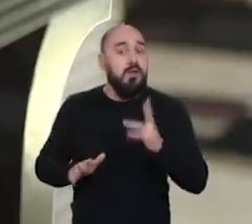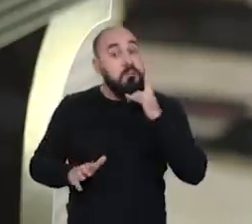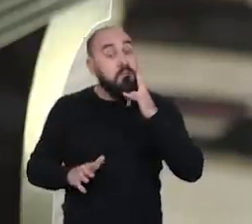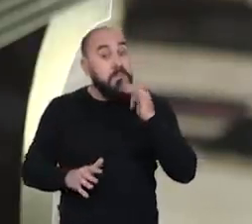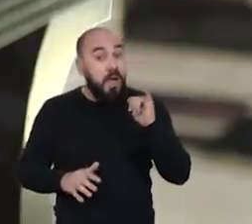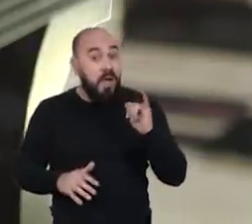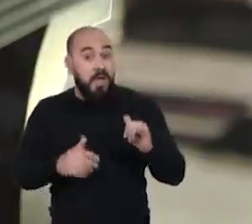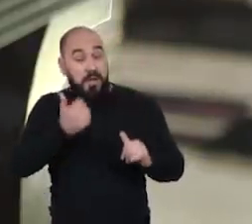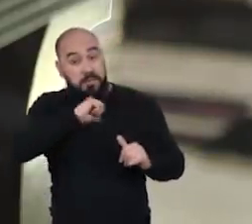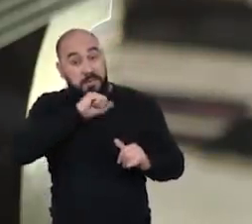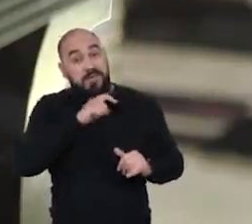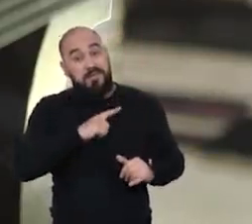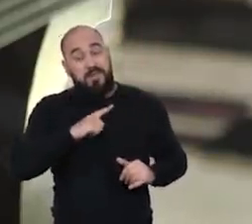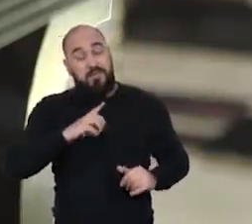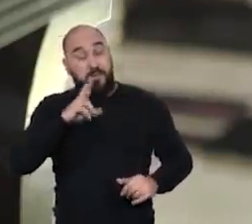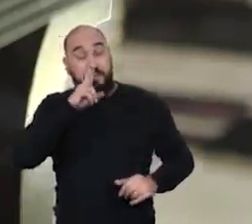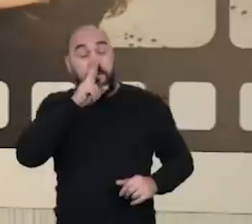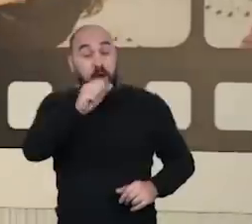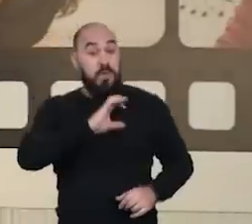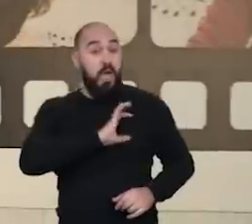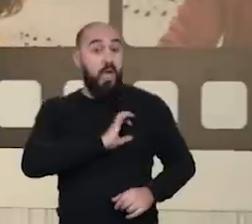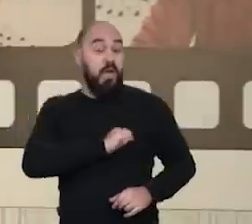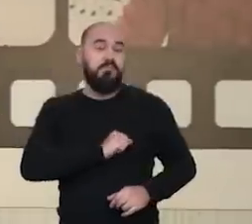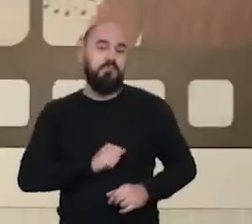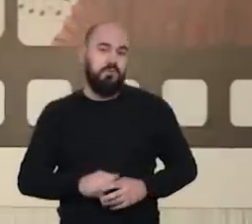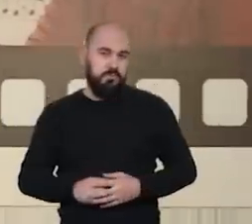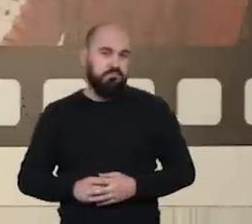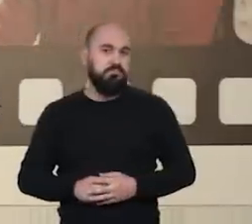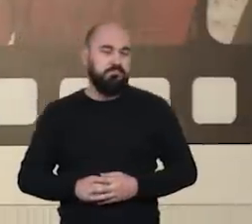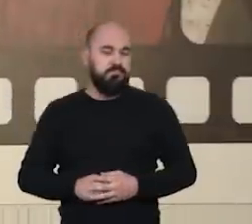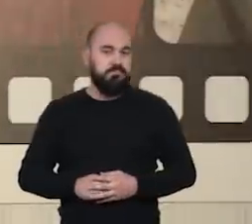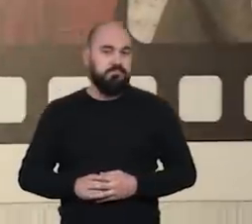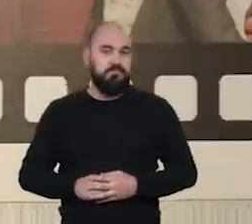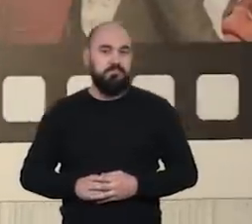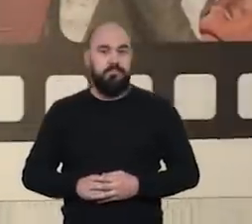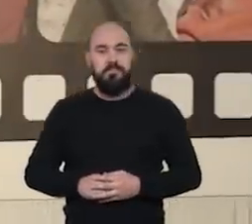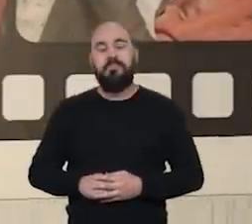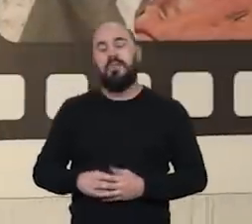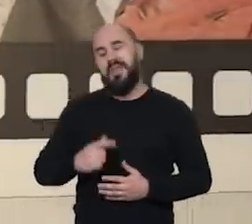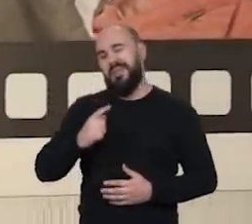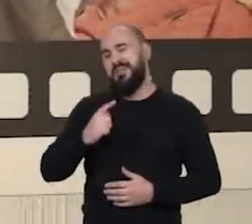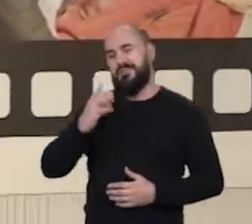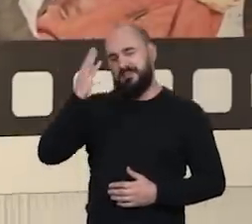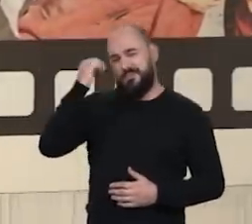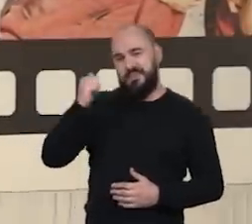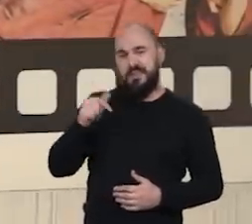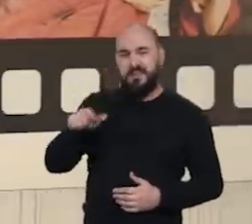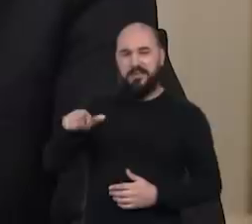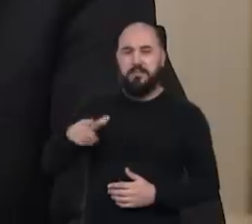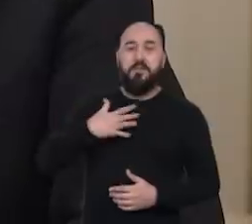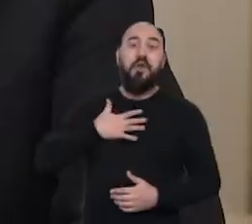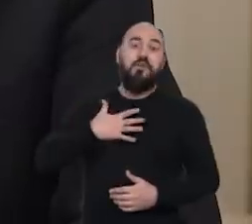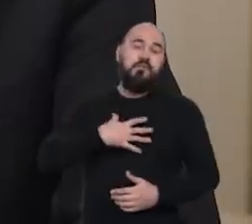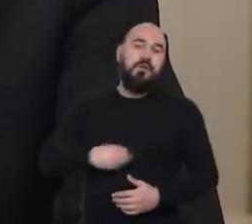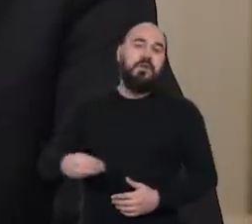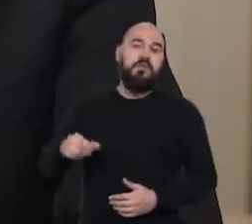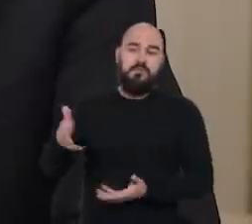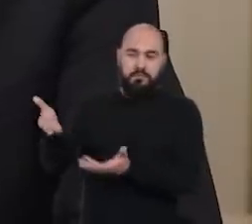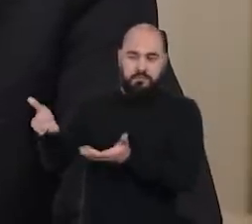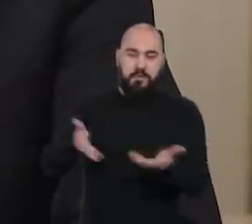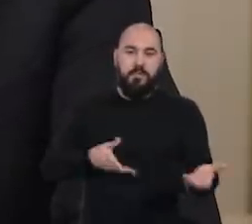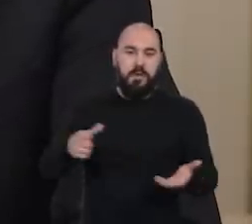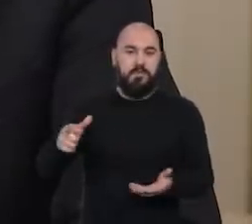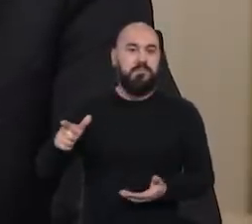capacidade de amar. Eu não tenho dúvidas que meu filho foi chamado para o ministério, desde pequeno. Ele